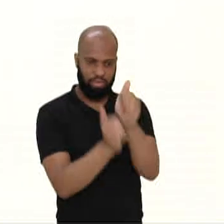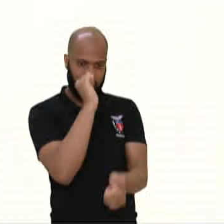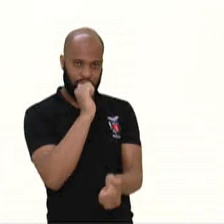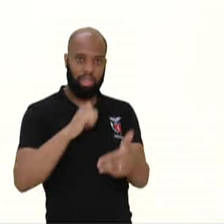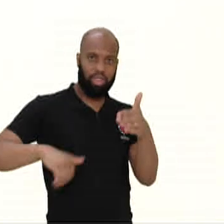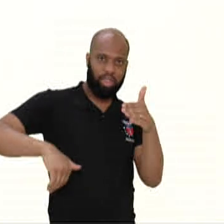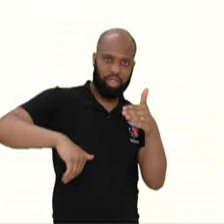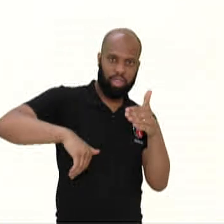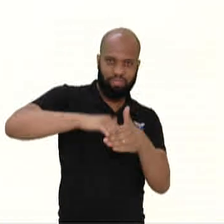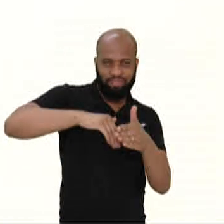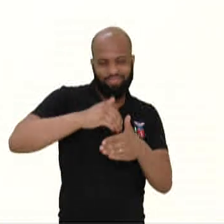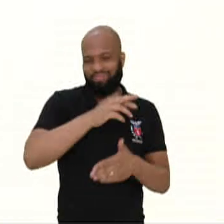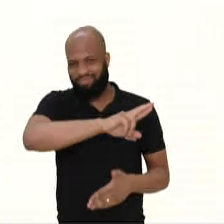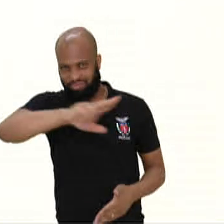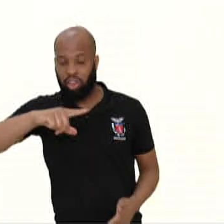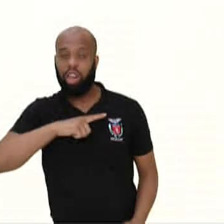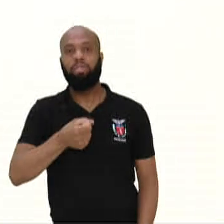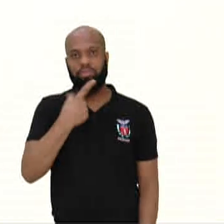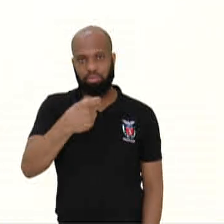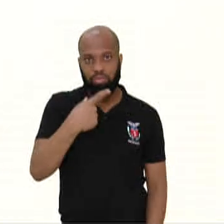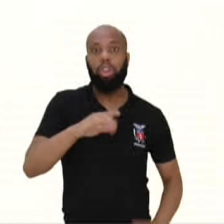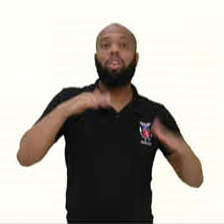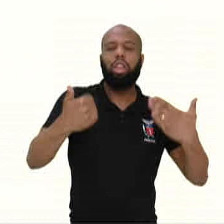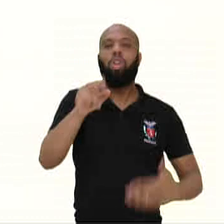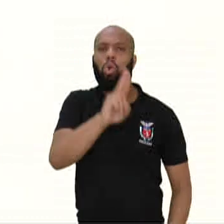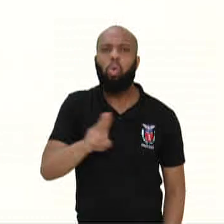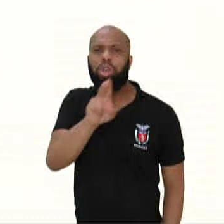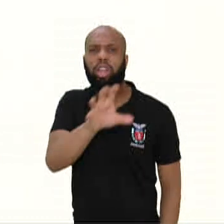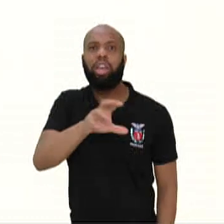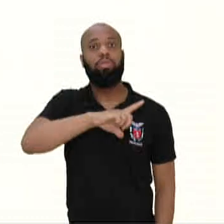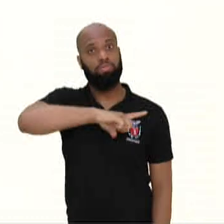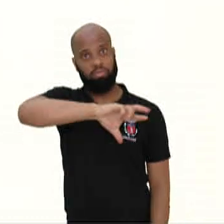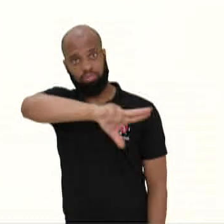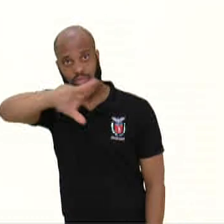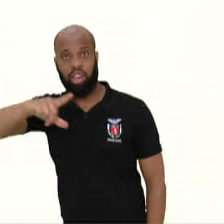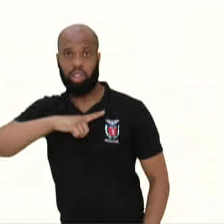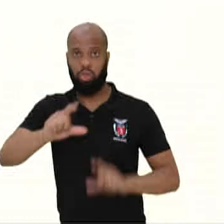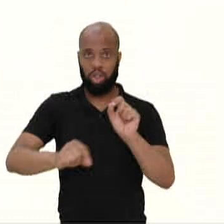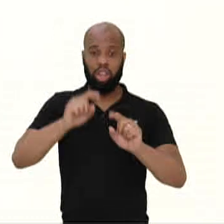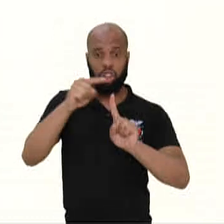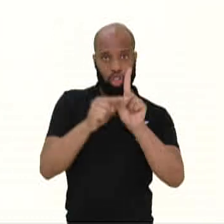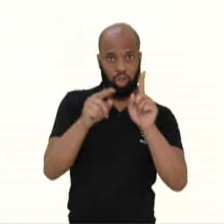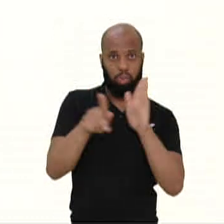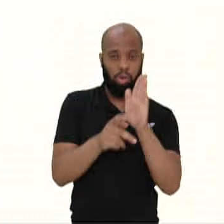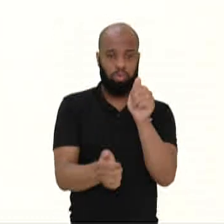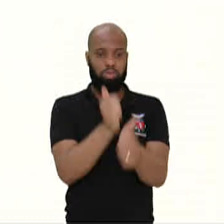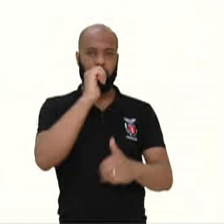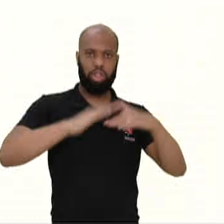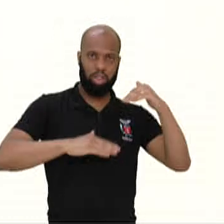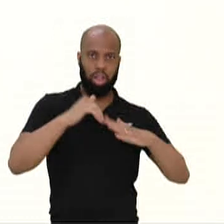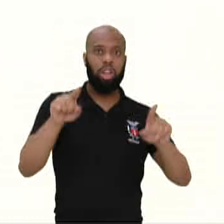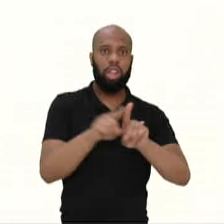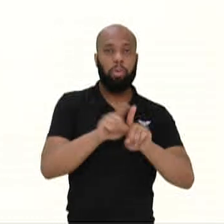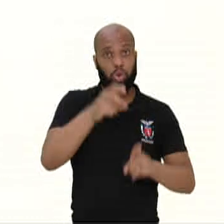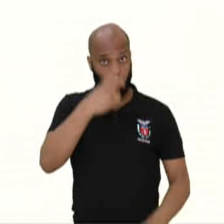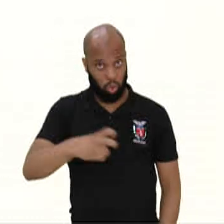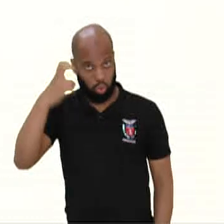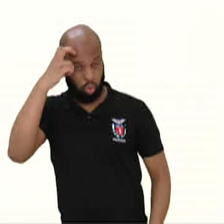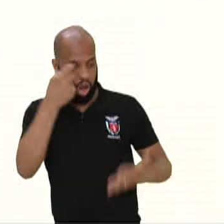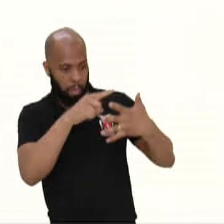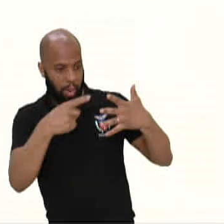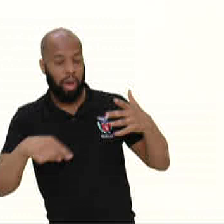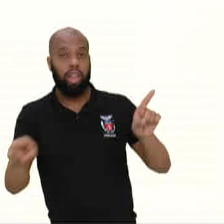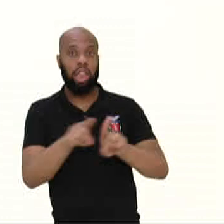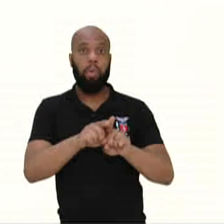cada vez mais tais suplementos. A prevalência desse uso varia entre os tipos de esportes, aspectos culturais,